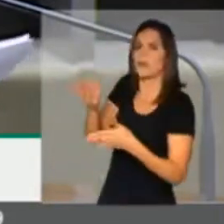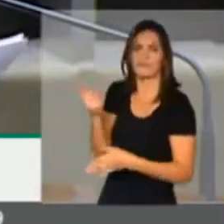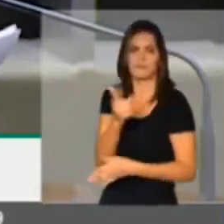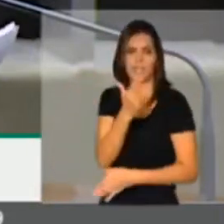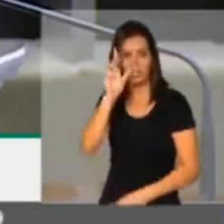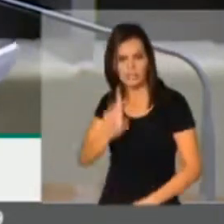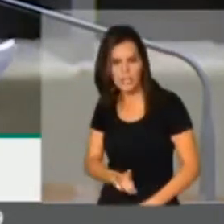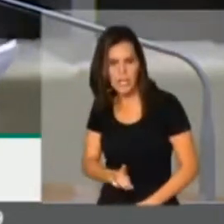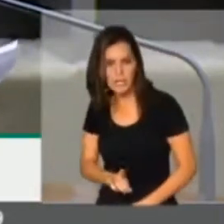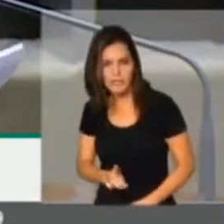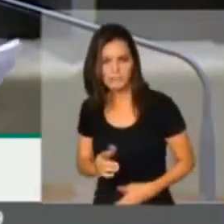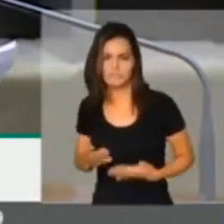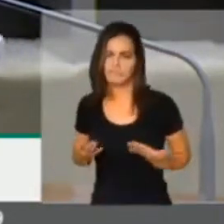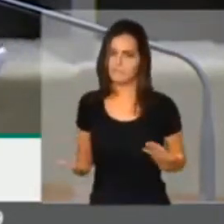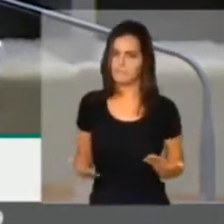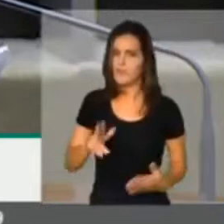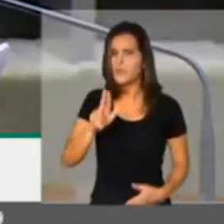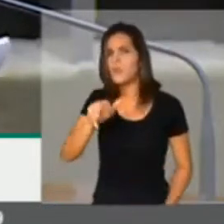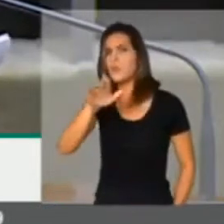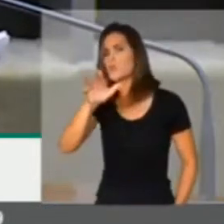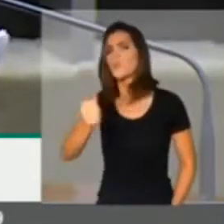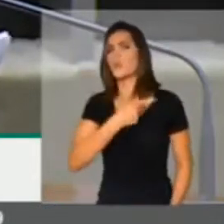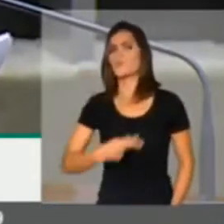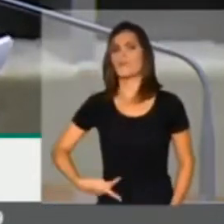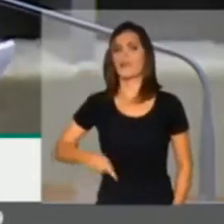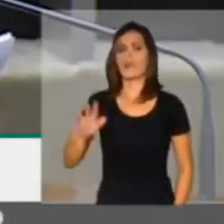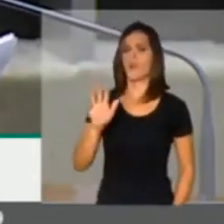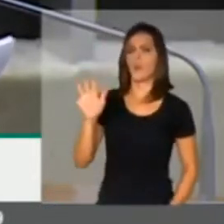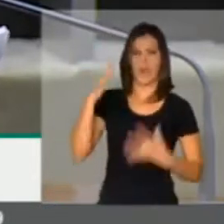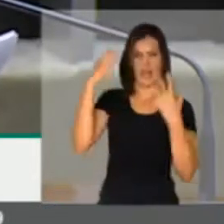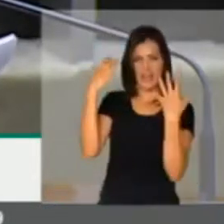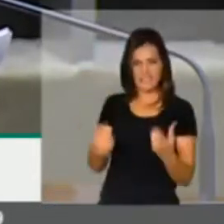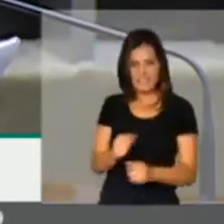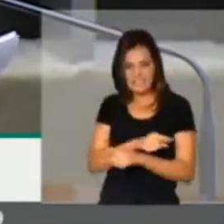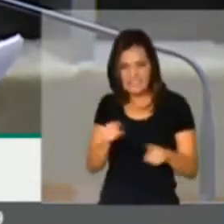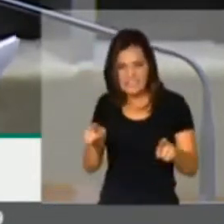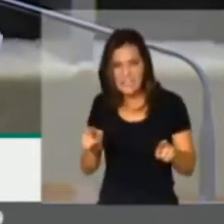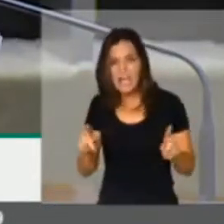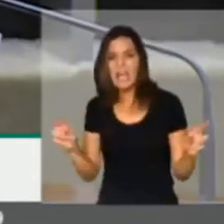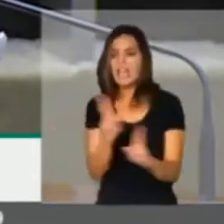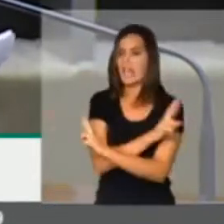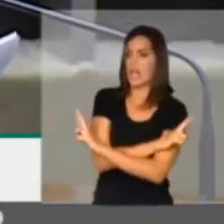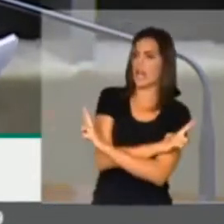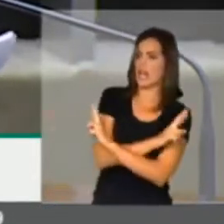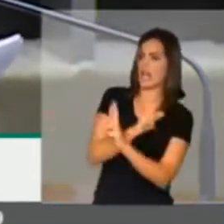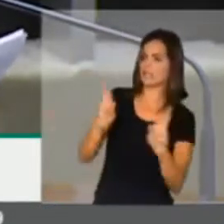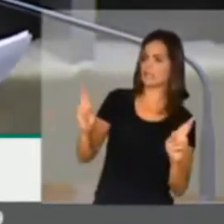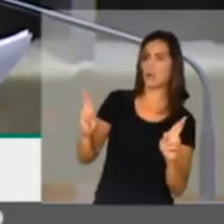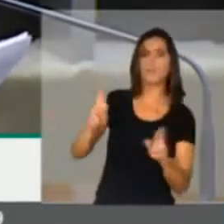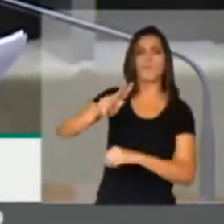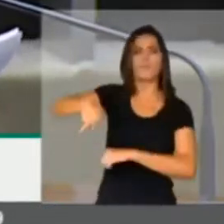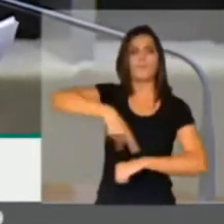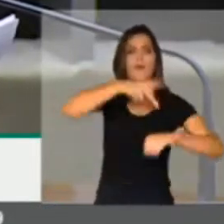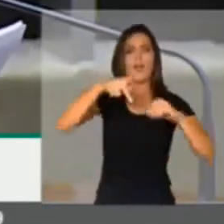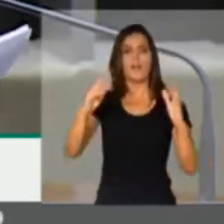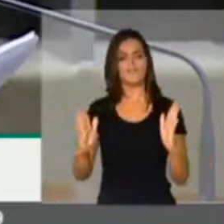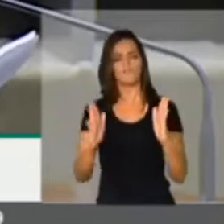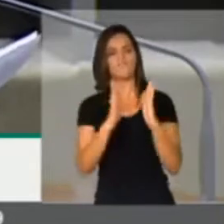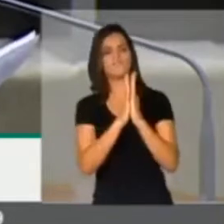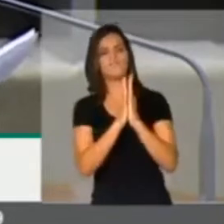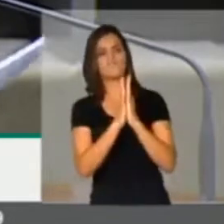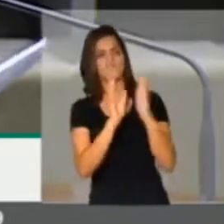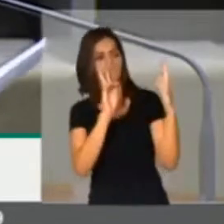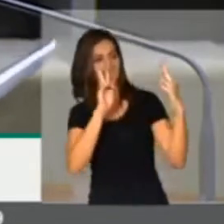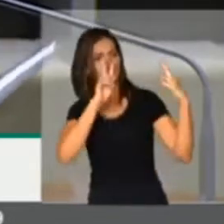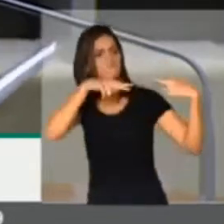intenção? Jamais o presidente Lula admitiria uma coisa dessas. Uma relação internacional a gente faz olho no olho, de cabeça